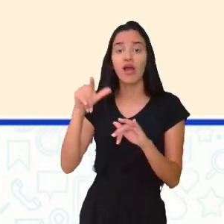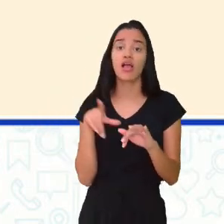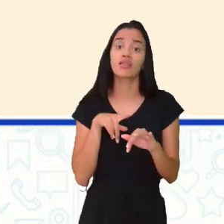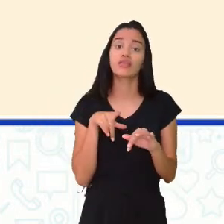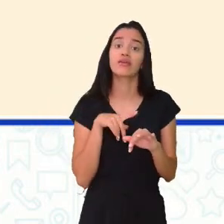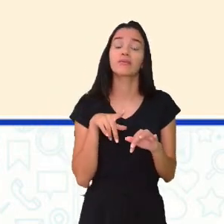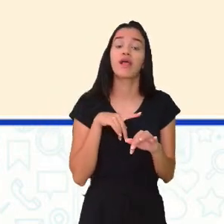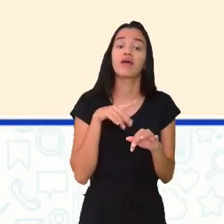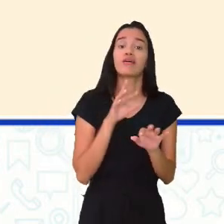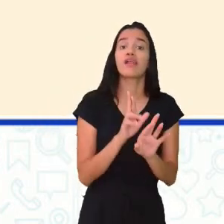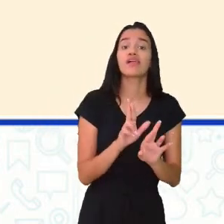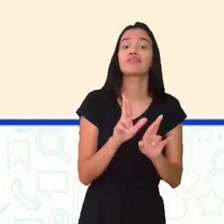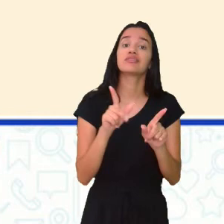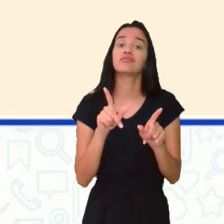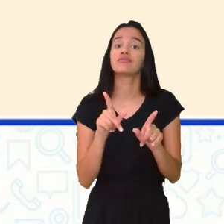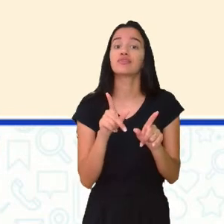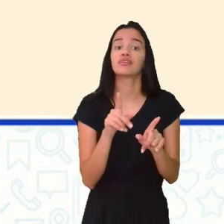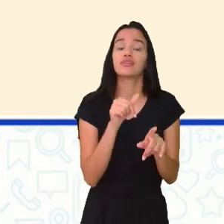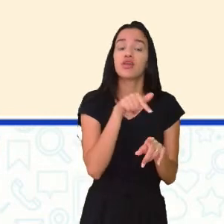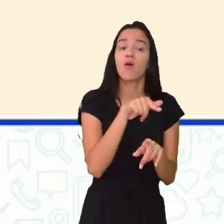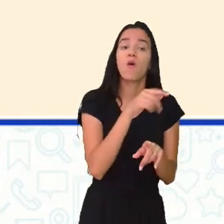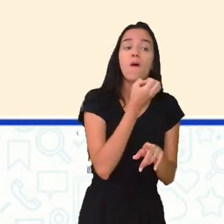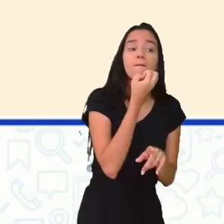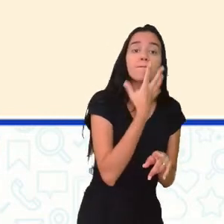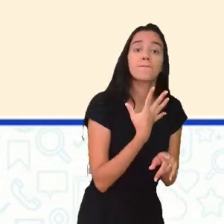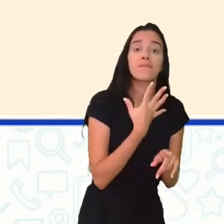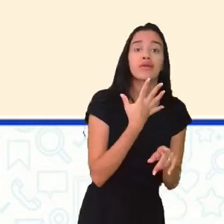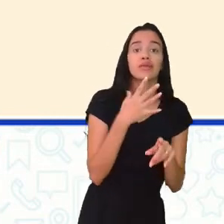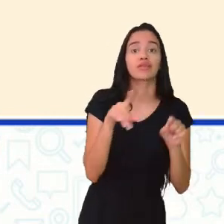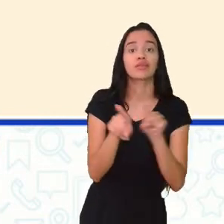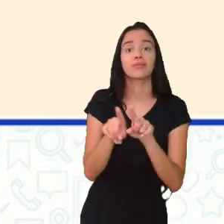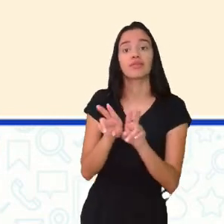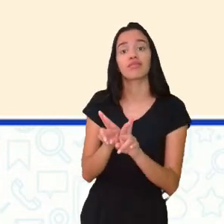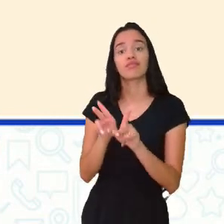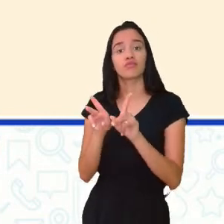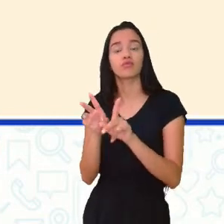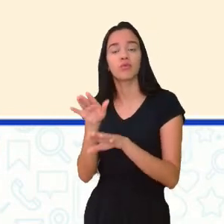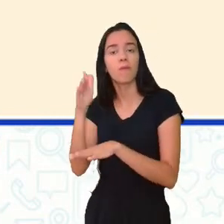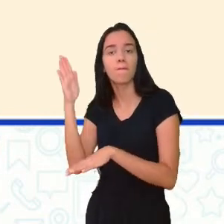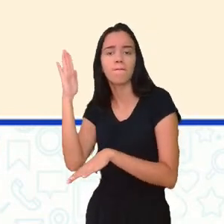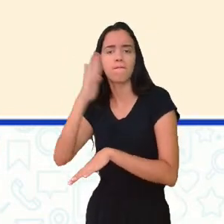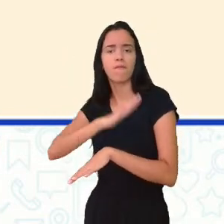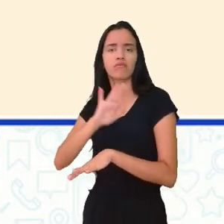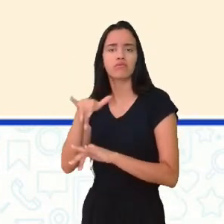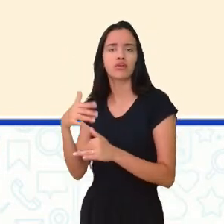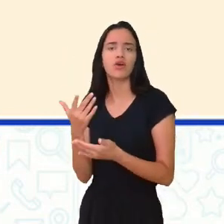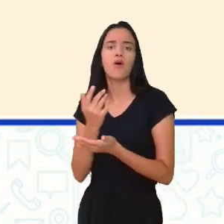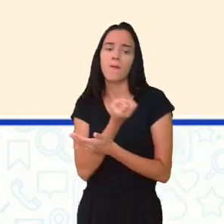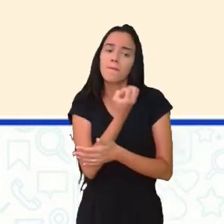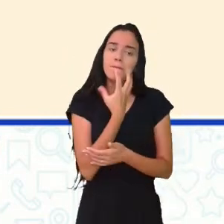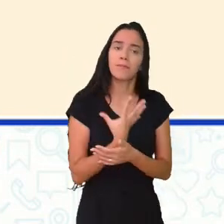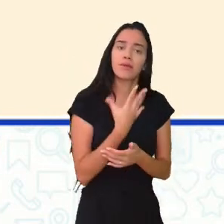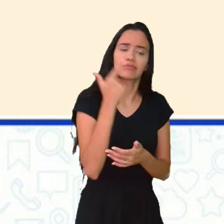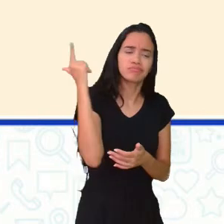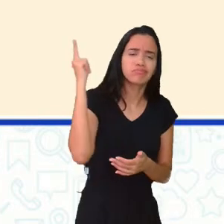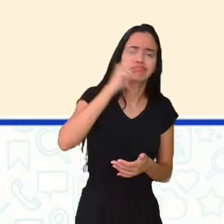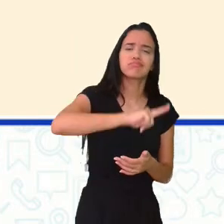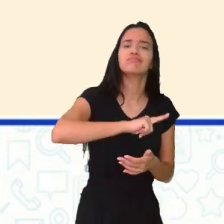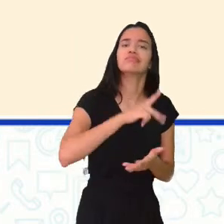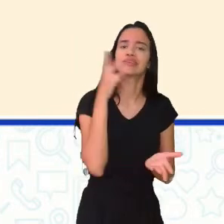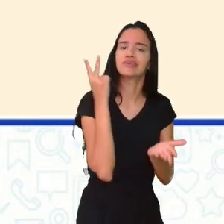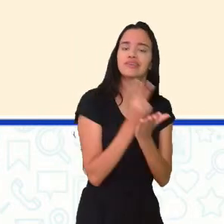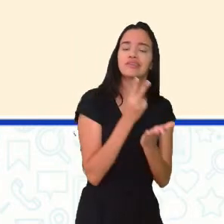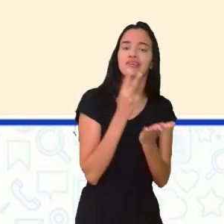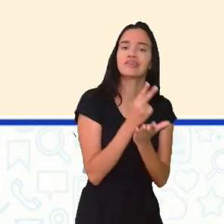para distinguir o bem do mal, para mostrar que o bem sempre vence. Então, nessas peças